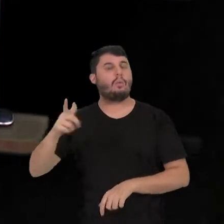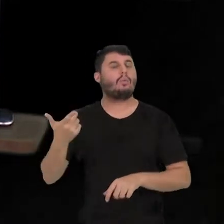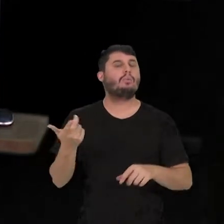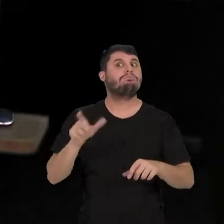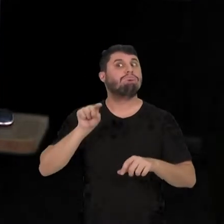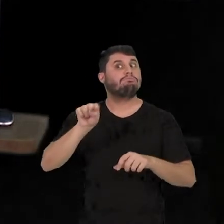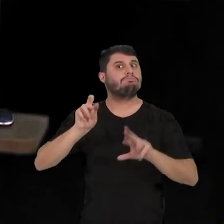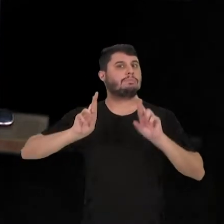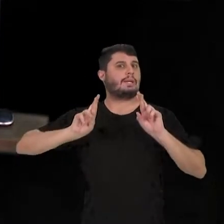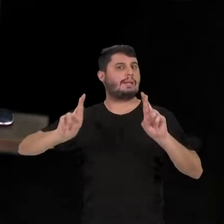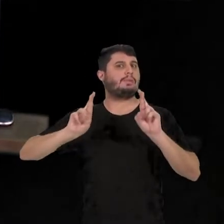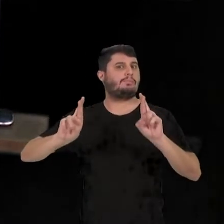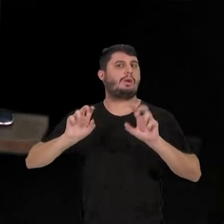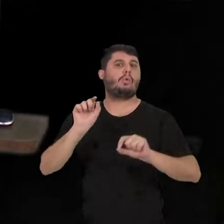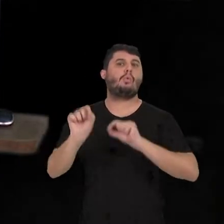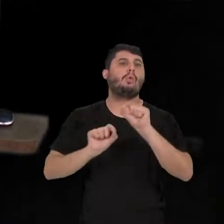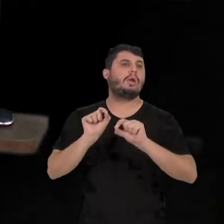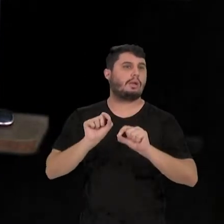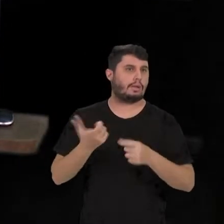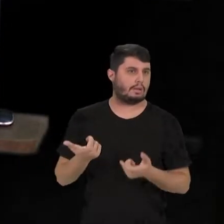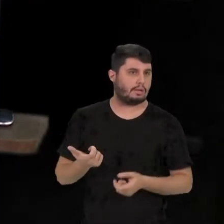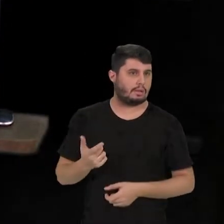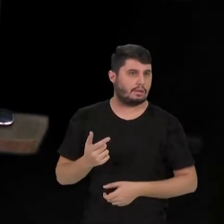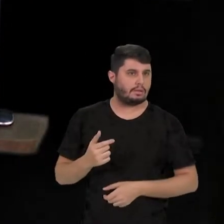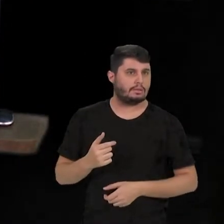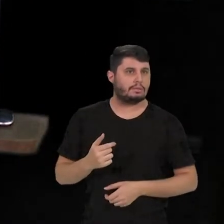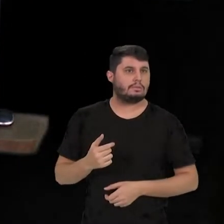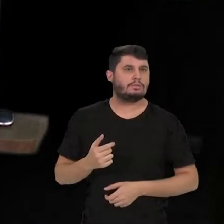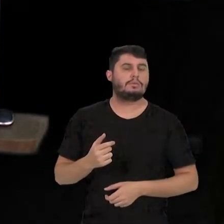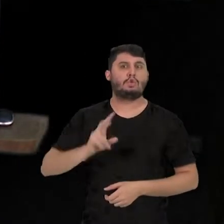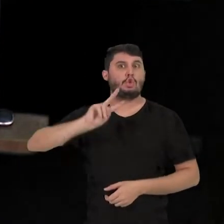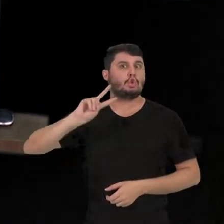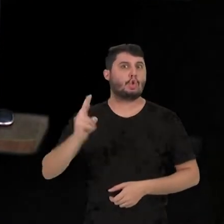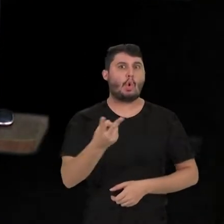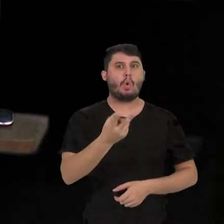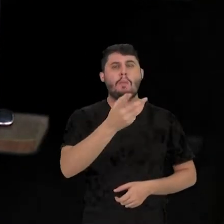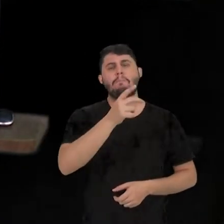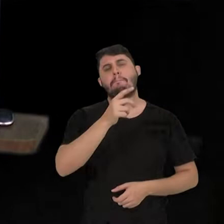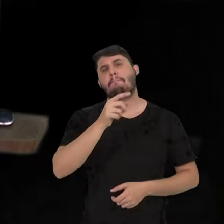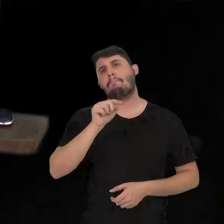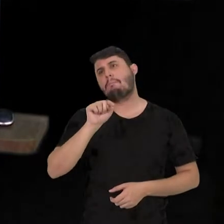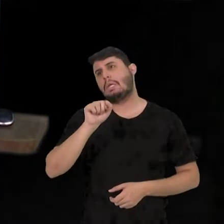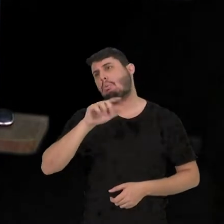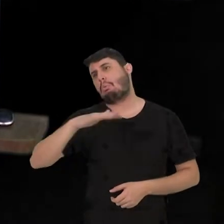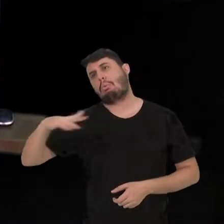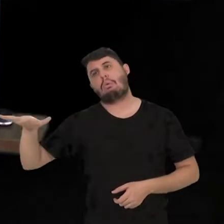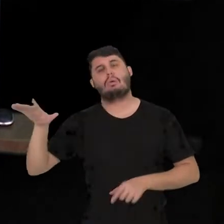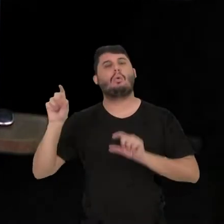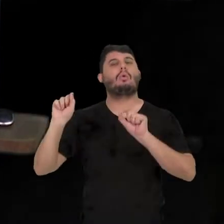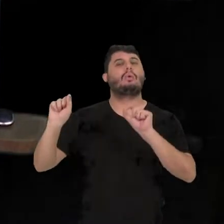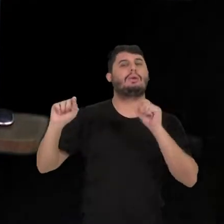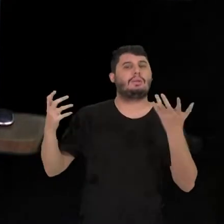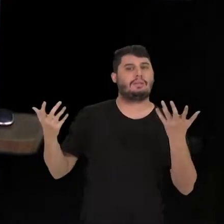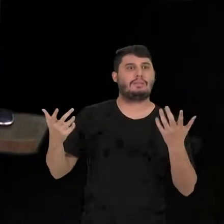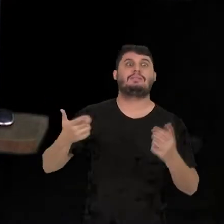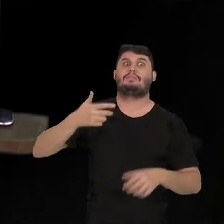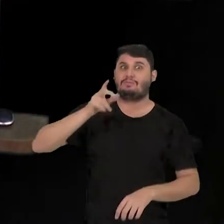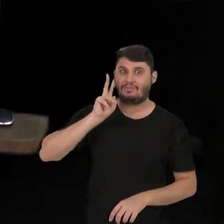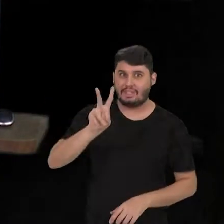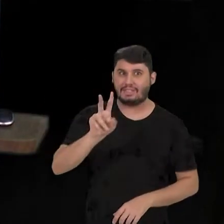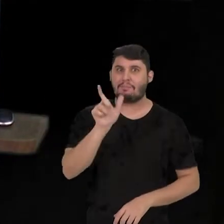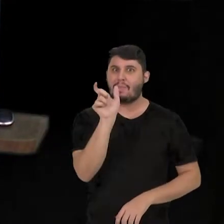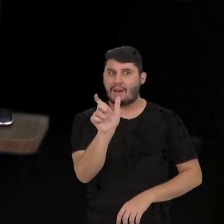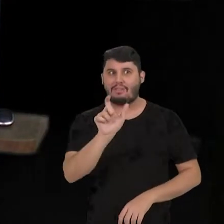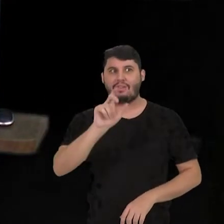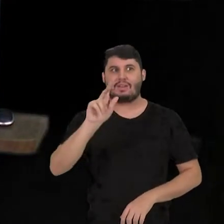possa providenciar, que possa fornecer 2.000 disso por semana. Então a palavra shower apareceu várias vezes. A